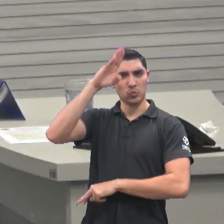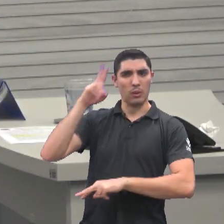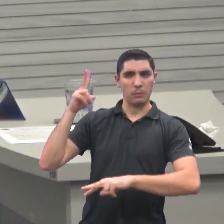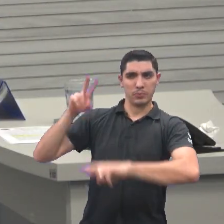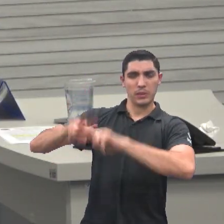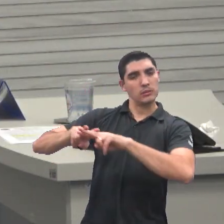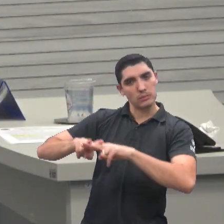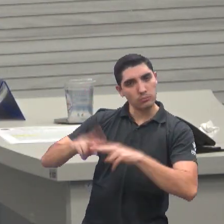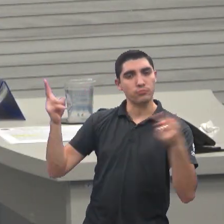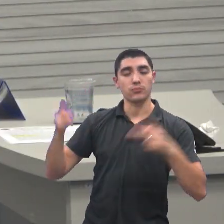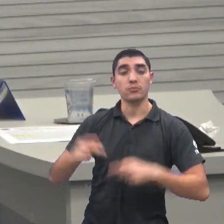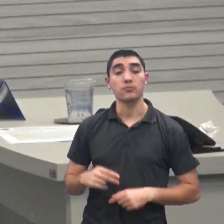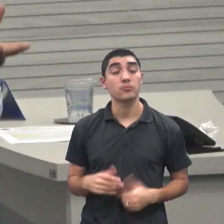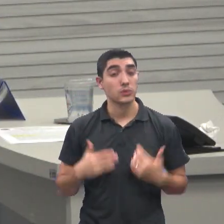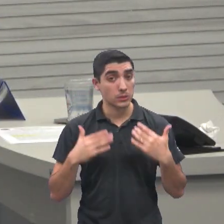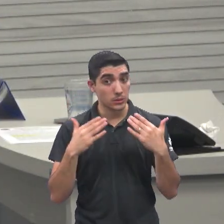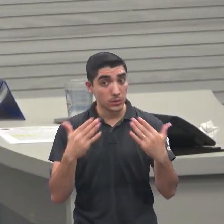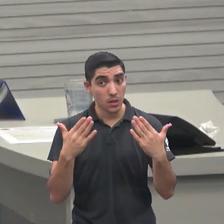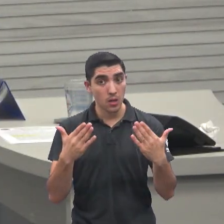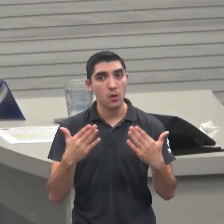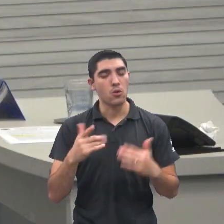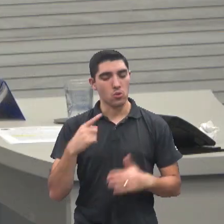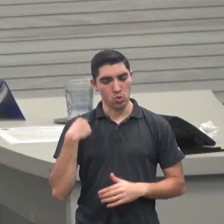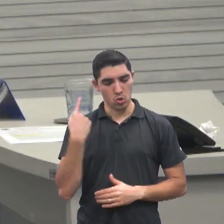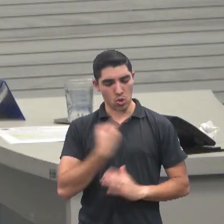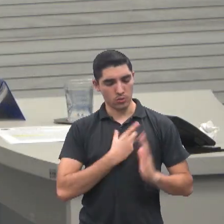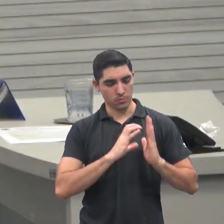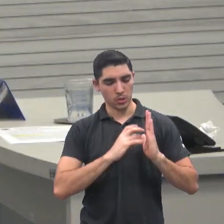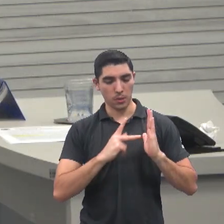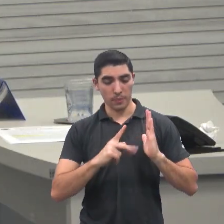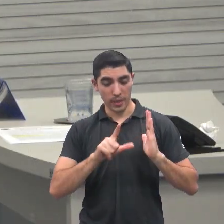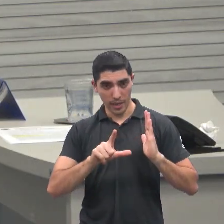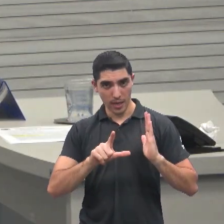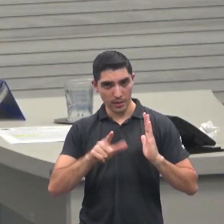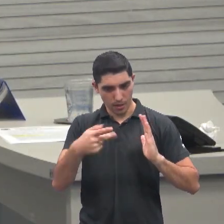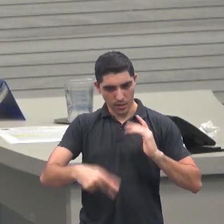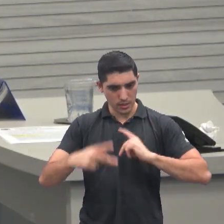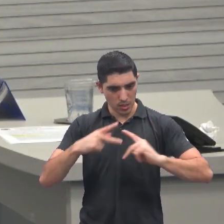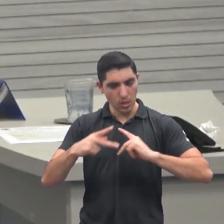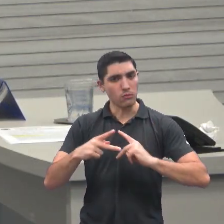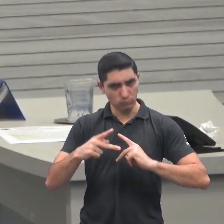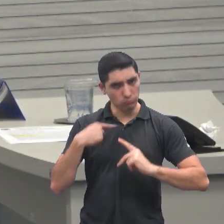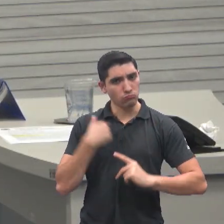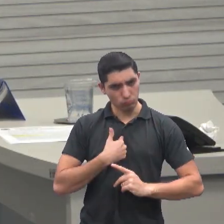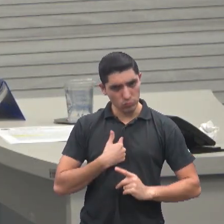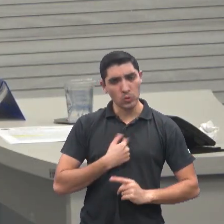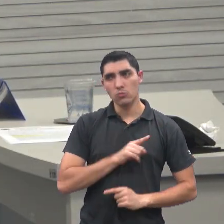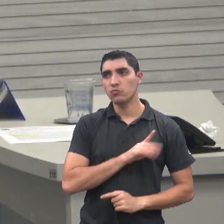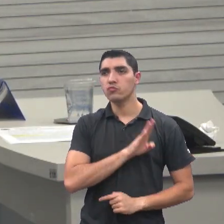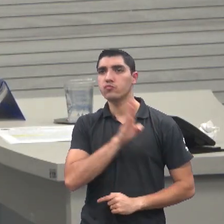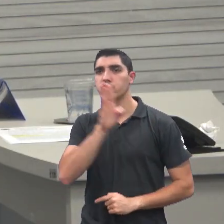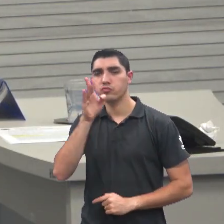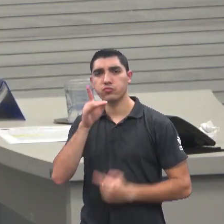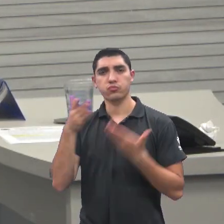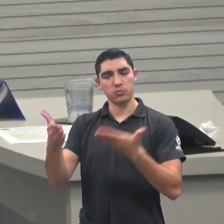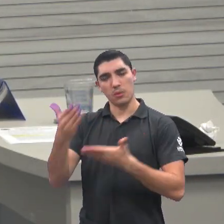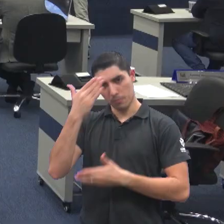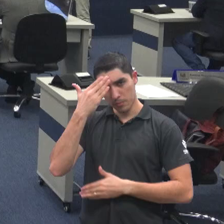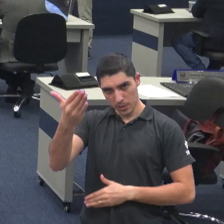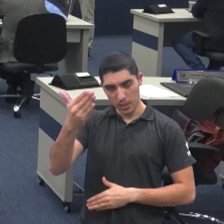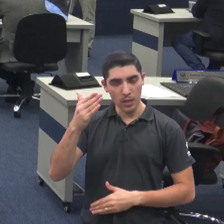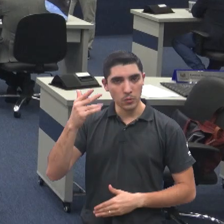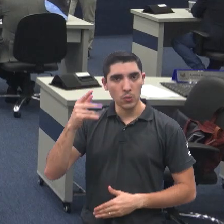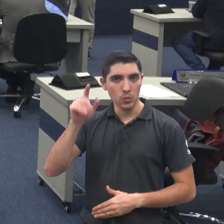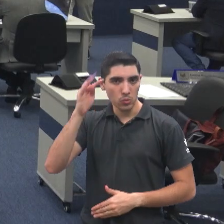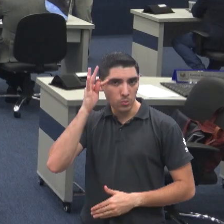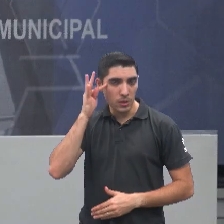estar somando conosco. Nós, do PL de São José dos Campos, vamos fazer essa caravana para São Paulo. Obrigado, vereador, pela parte.